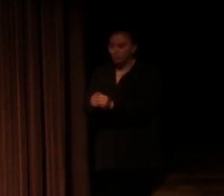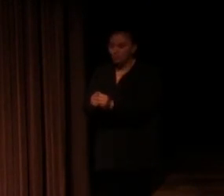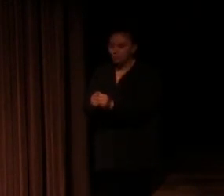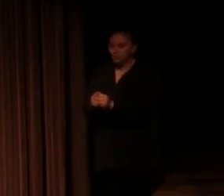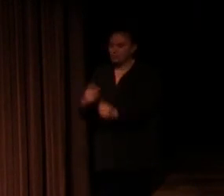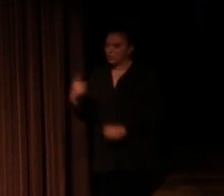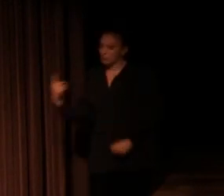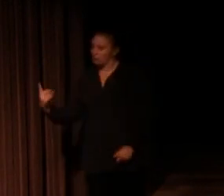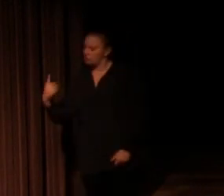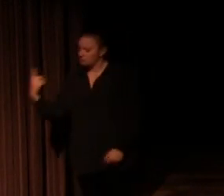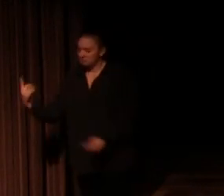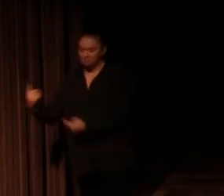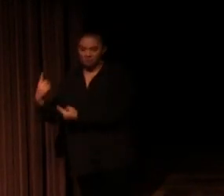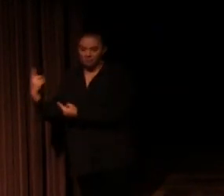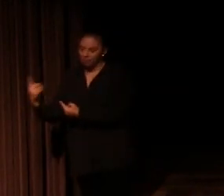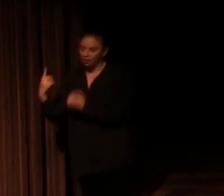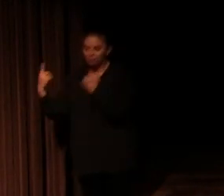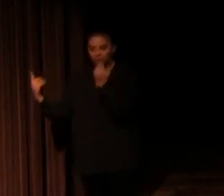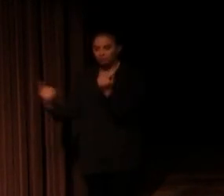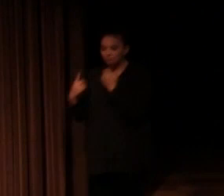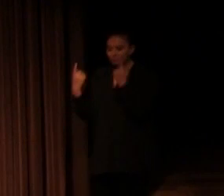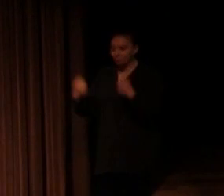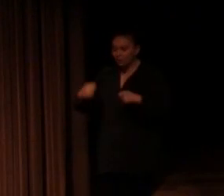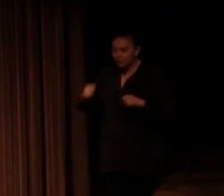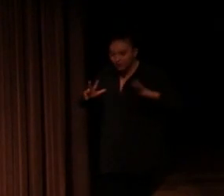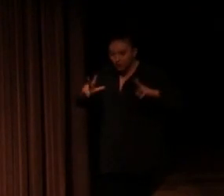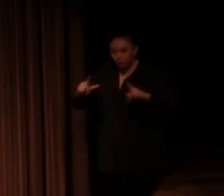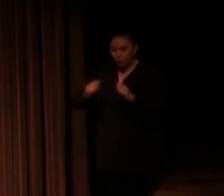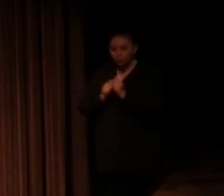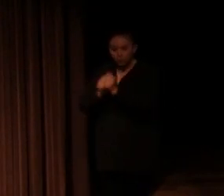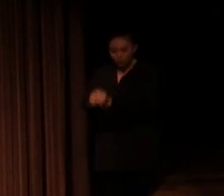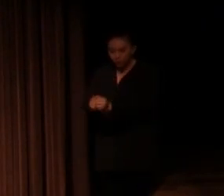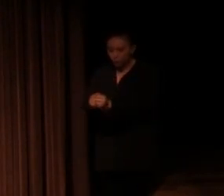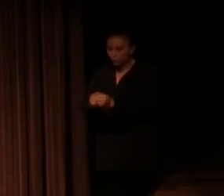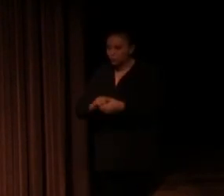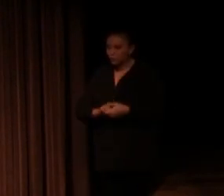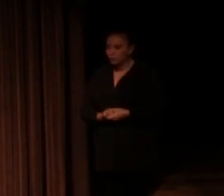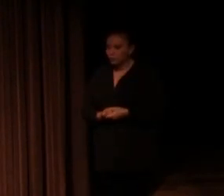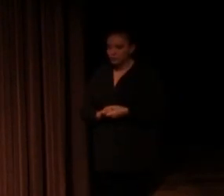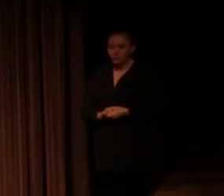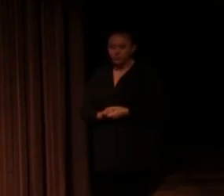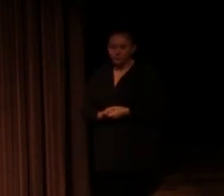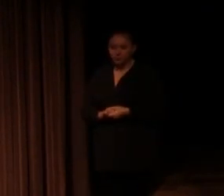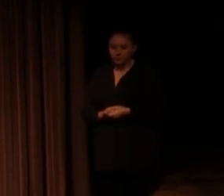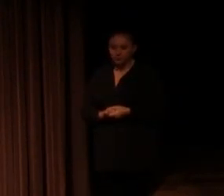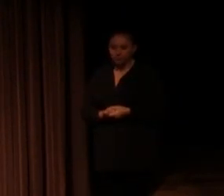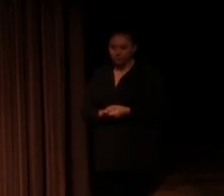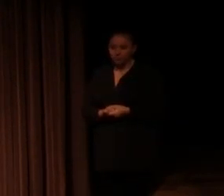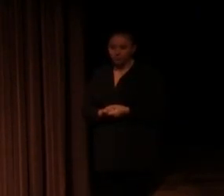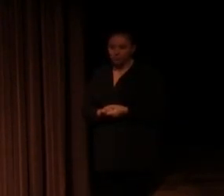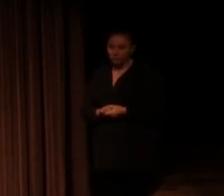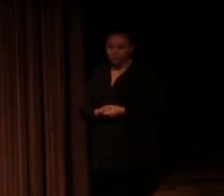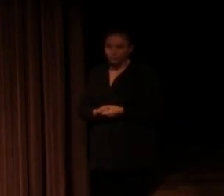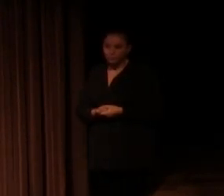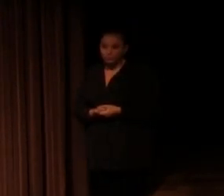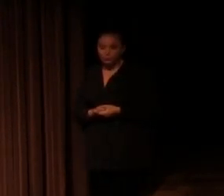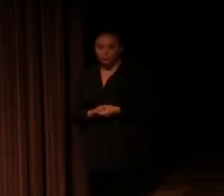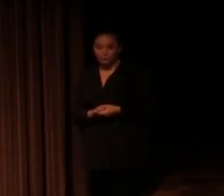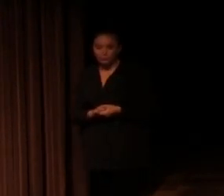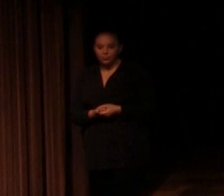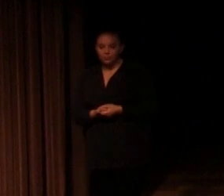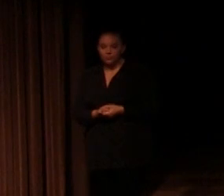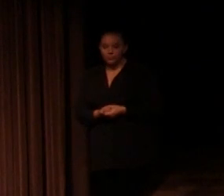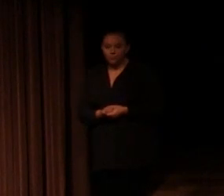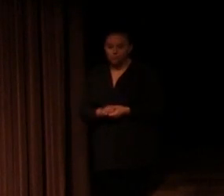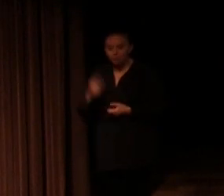sozinho é pior que todos nós juntos o melhor de nós sozinho é pior que todos nós juntos então ficar com essa discussão